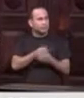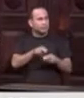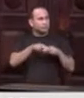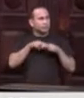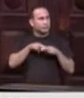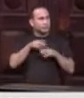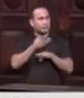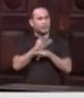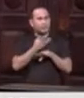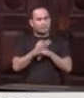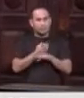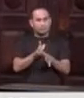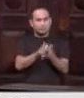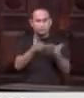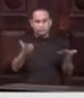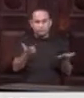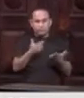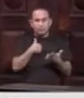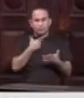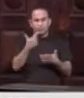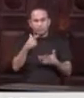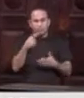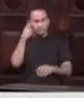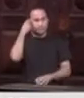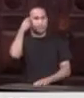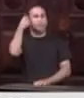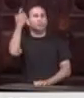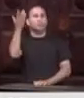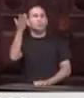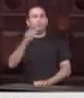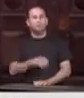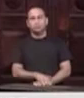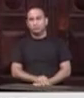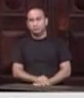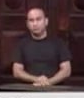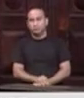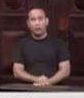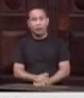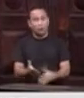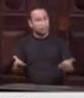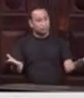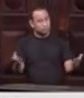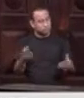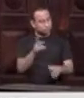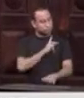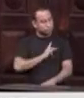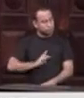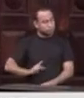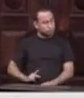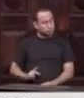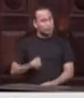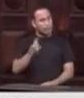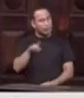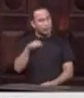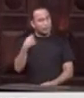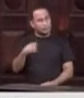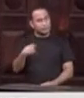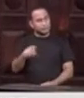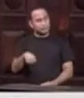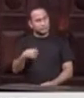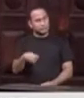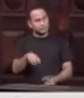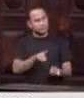matérias publicadas nos jornais, sem qualquer reflexão. Então, senhor presidente, é preciso,